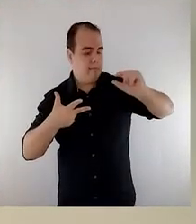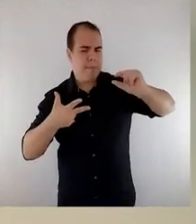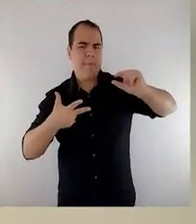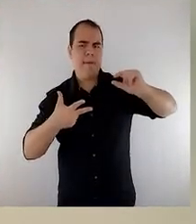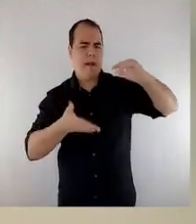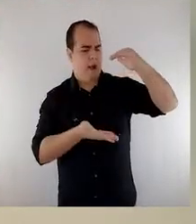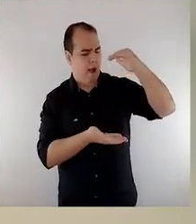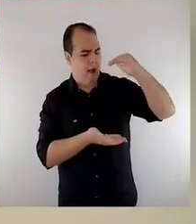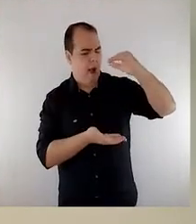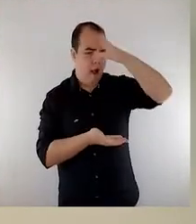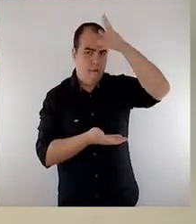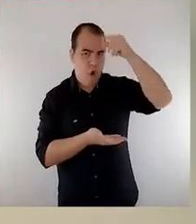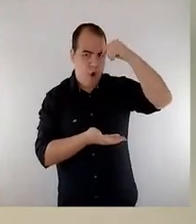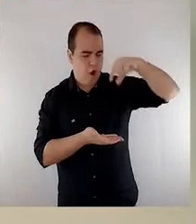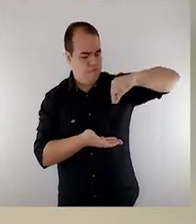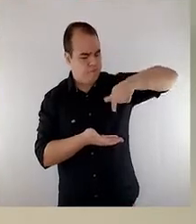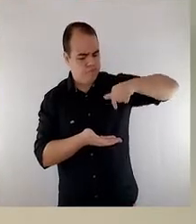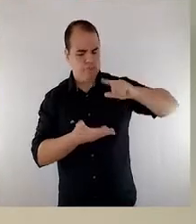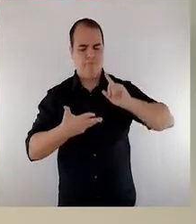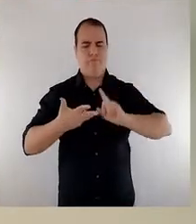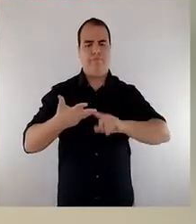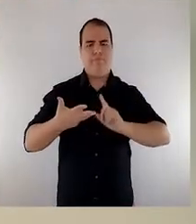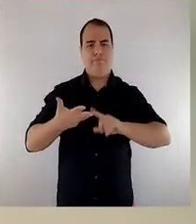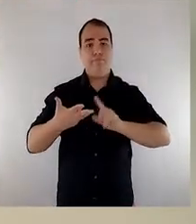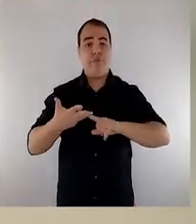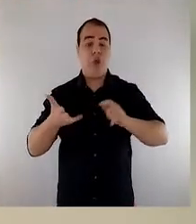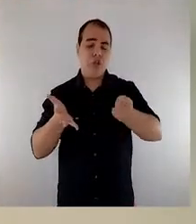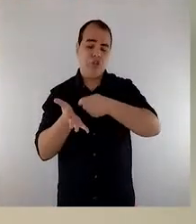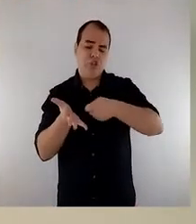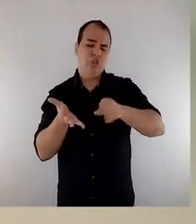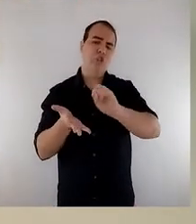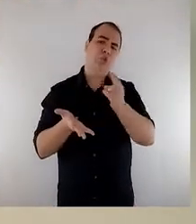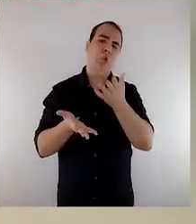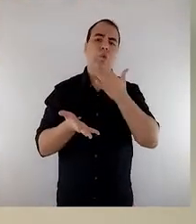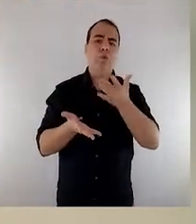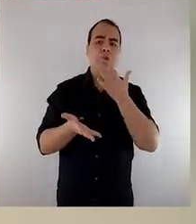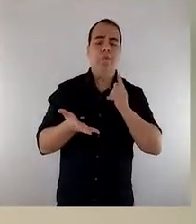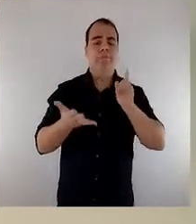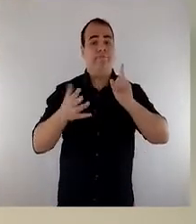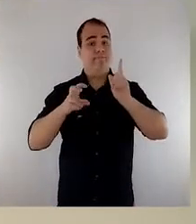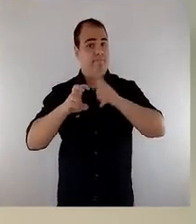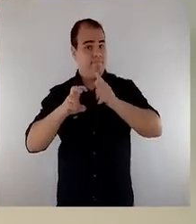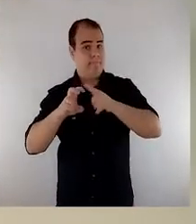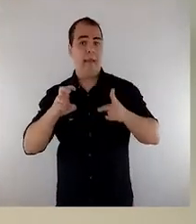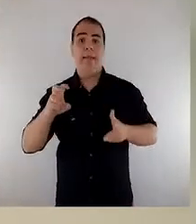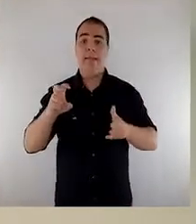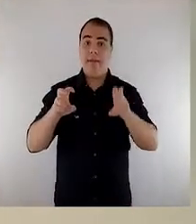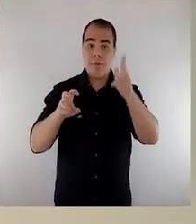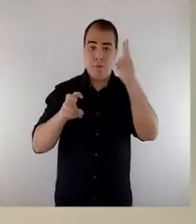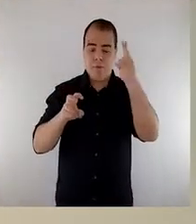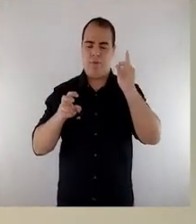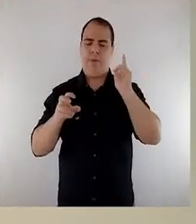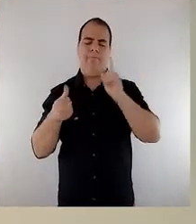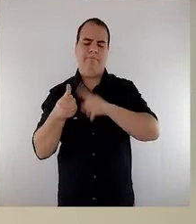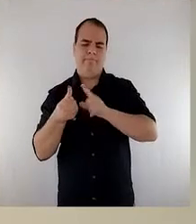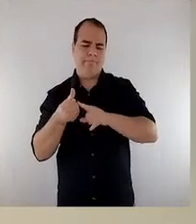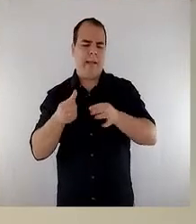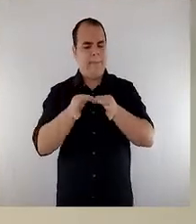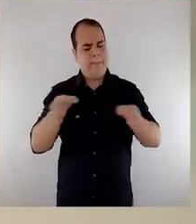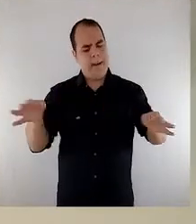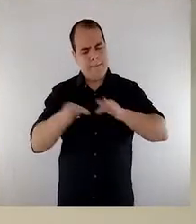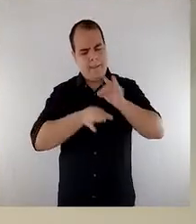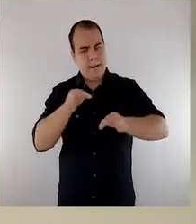garrafa PET, borracha, giz ou lápis de colorir, tesoura,